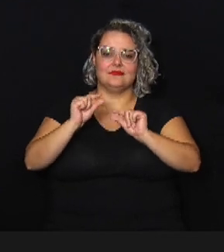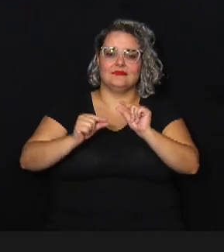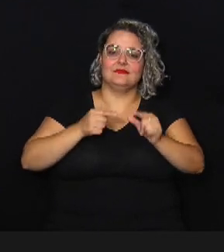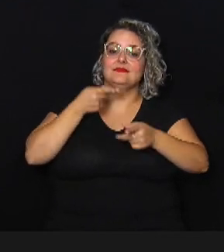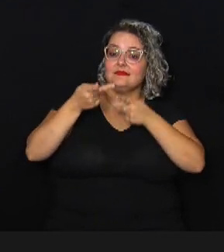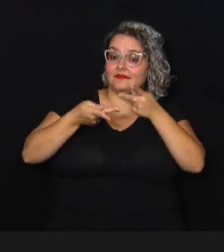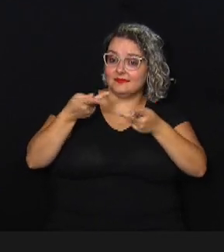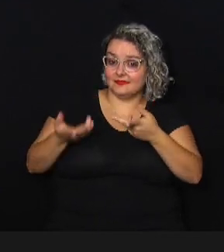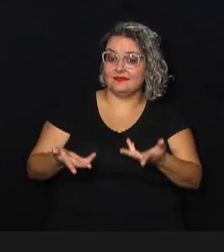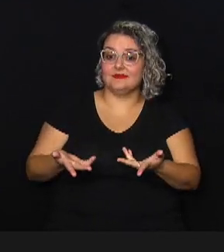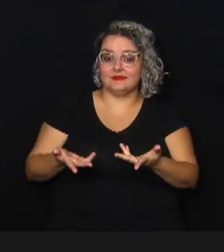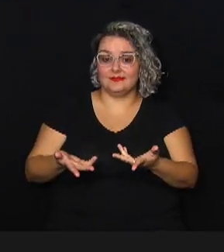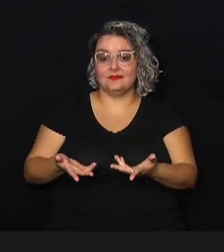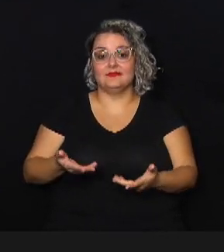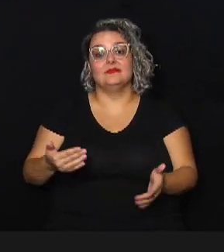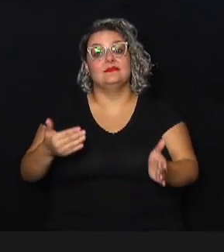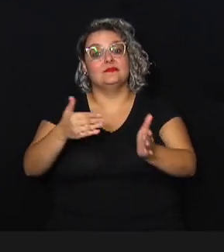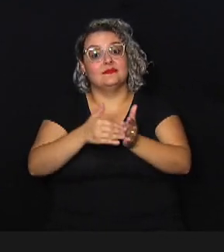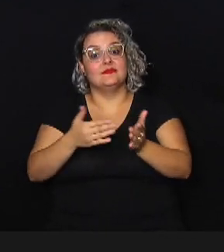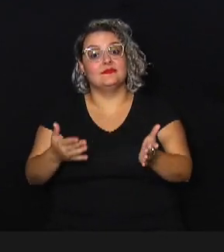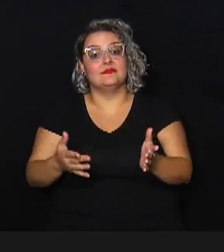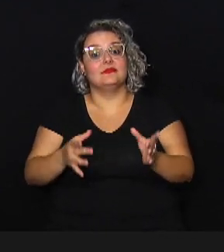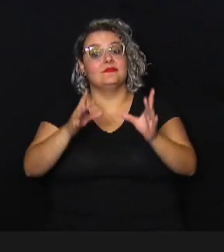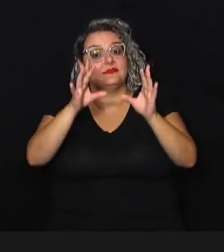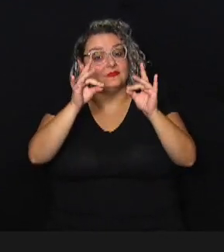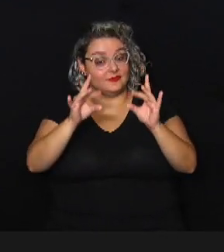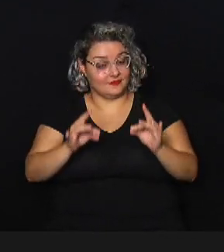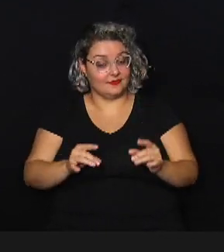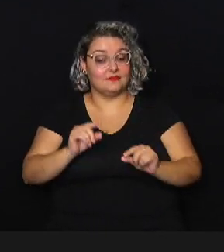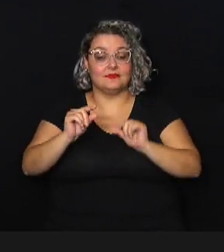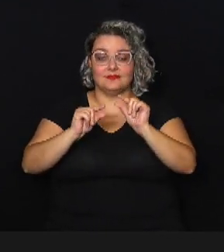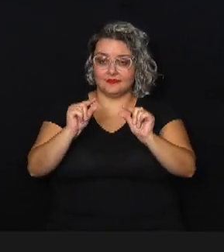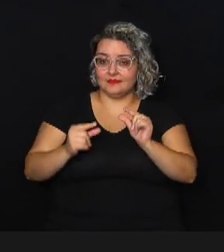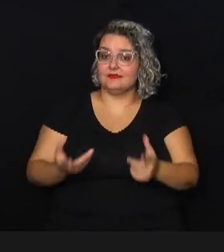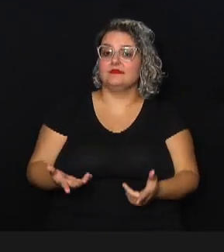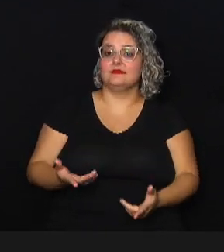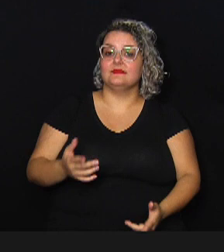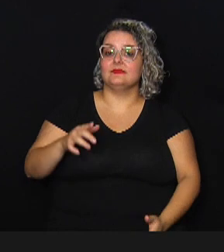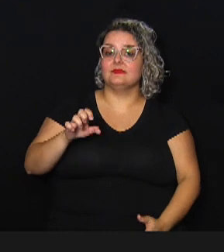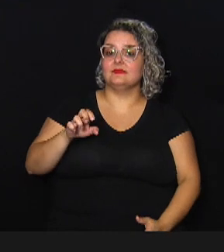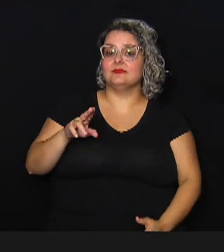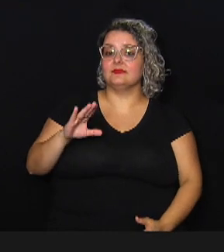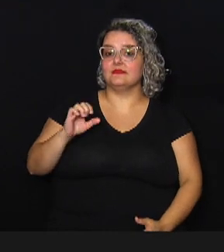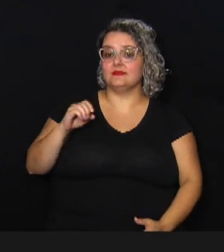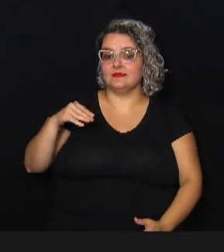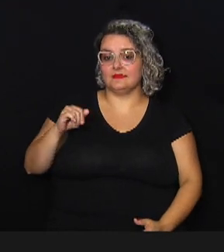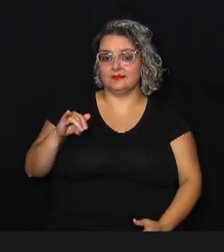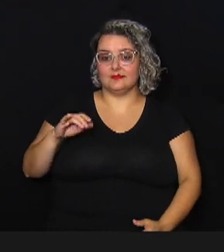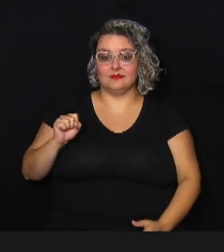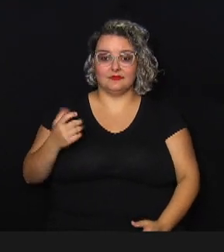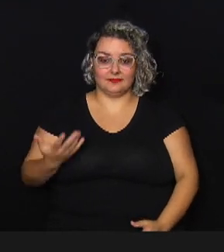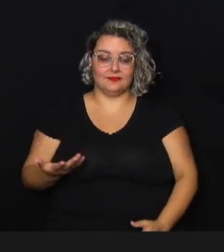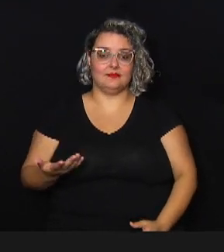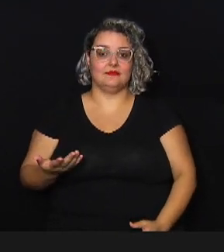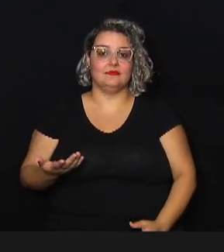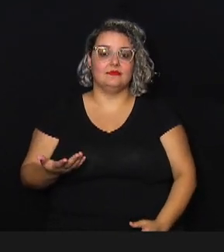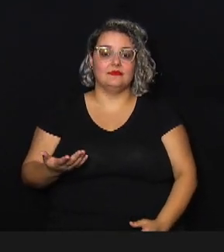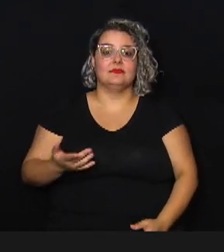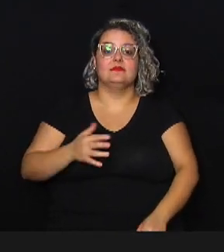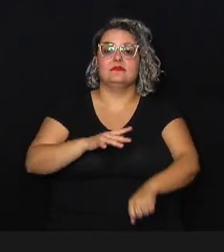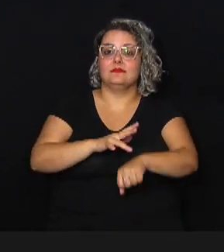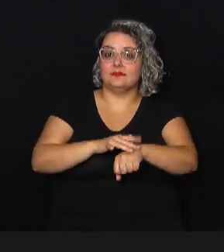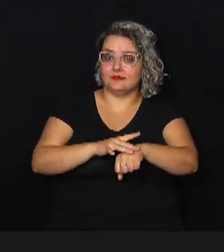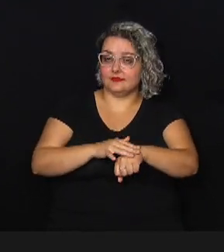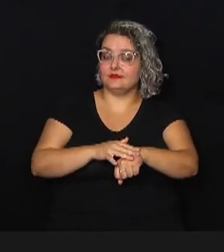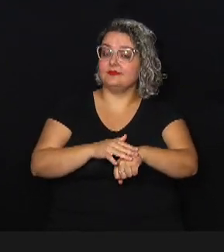pouquinho, às vezes até desmistificar um pouco a questão das leucemias. Então, é uma doença que hoje em dia é